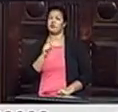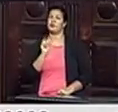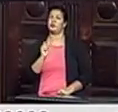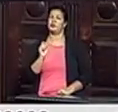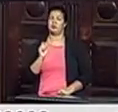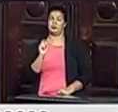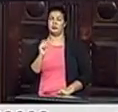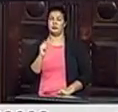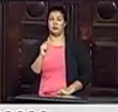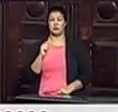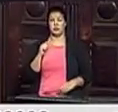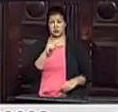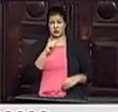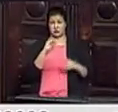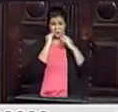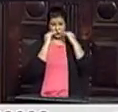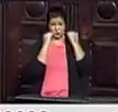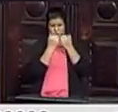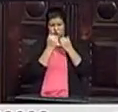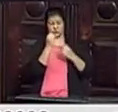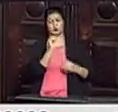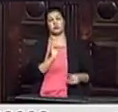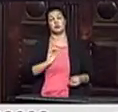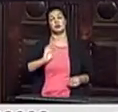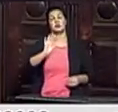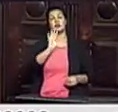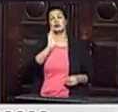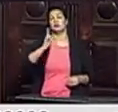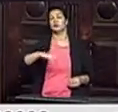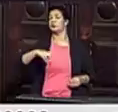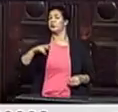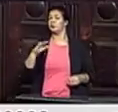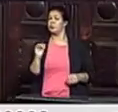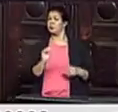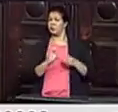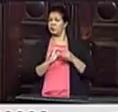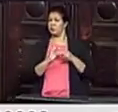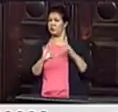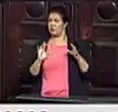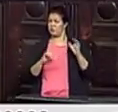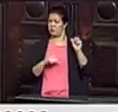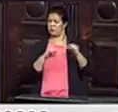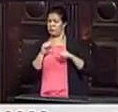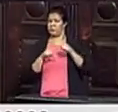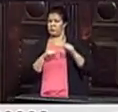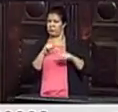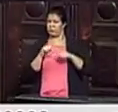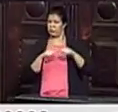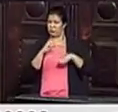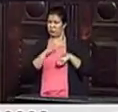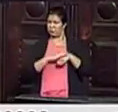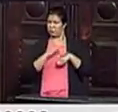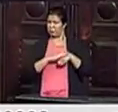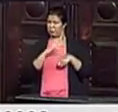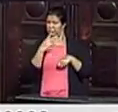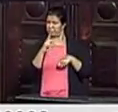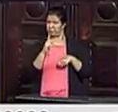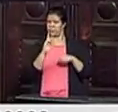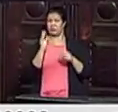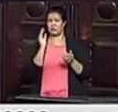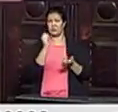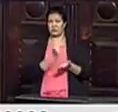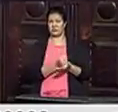Congresso Nacional jamais admitiu mudar aquilo que está aí instituído. Sabe por